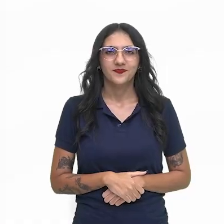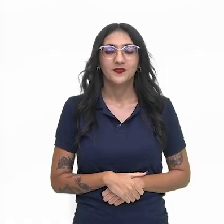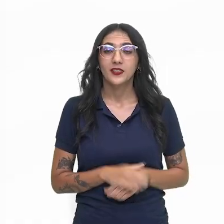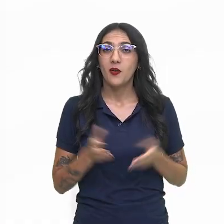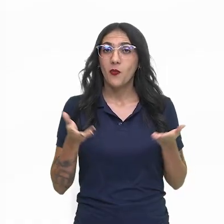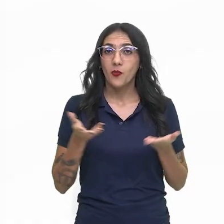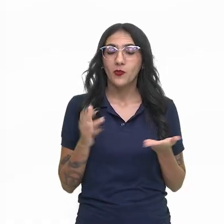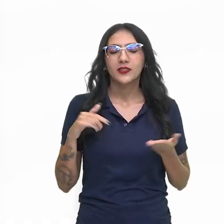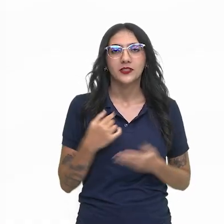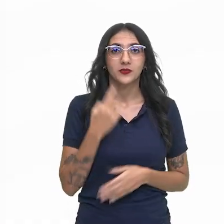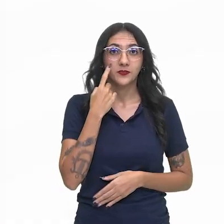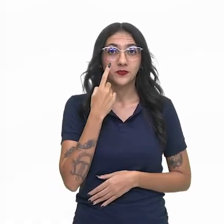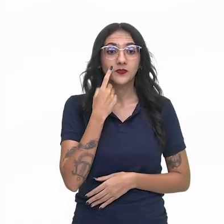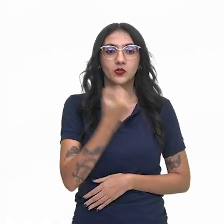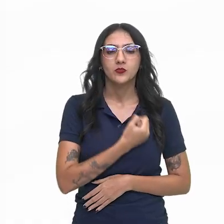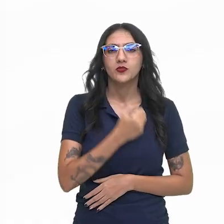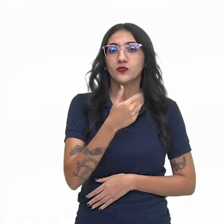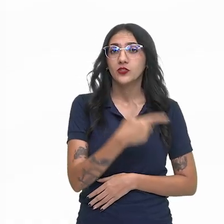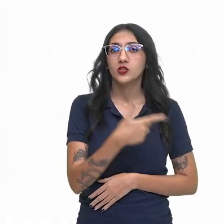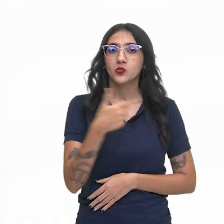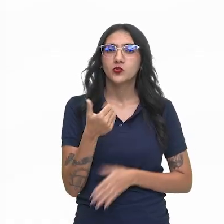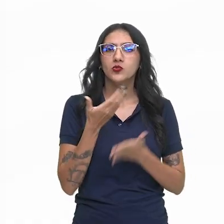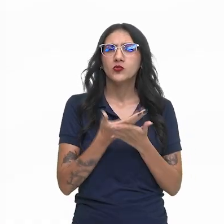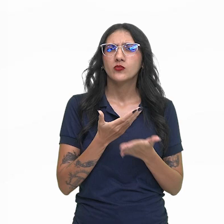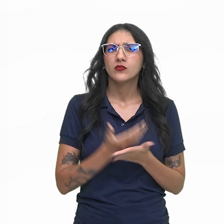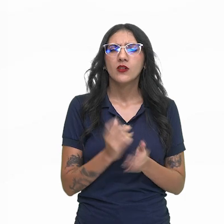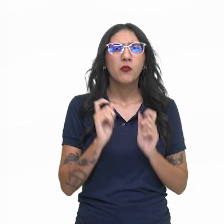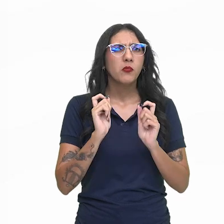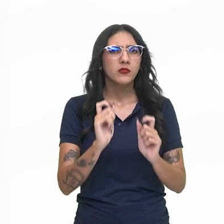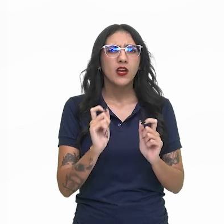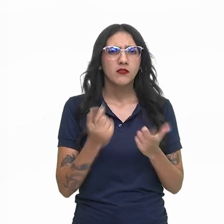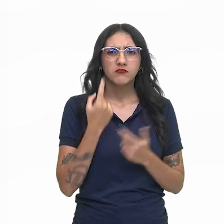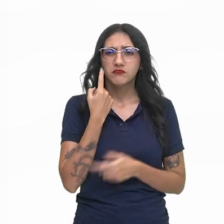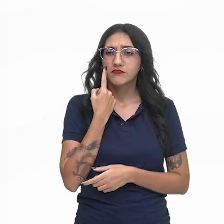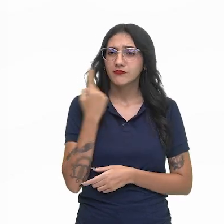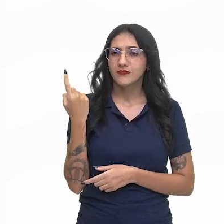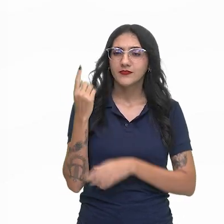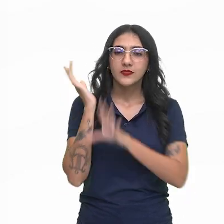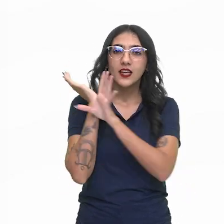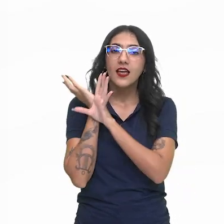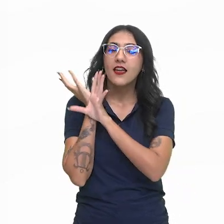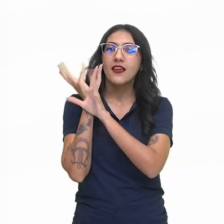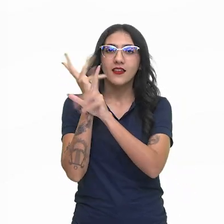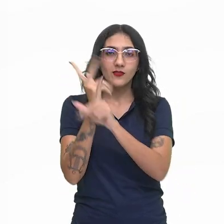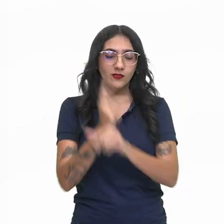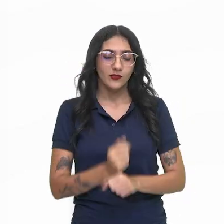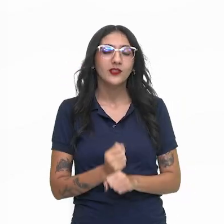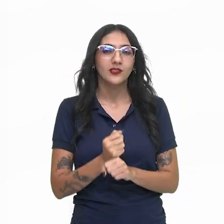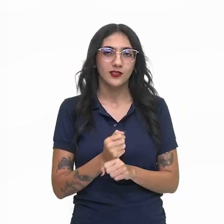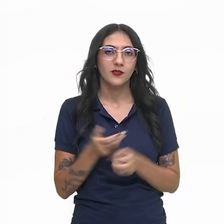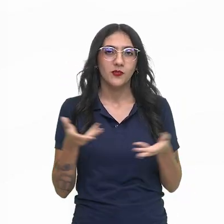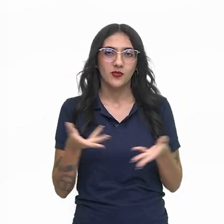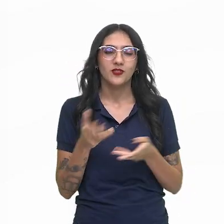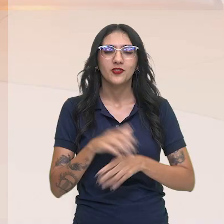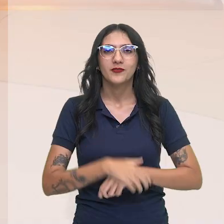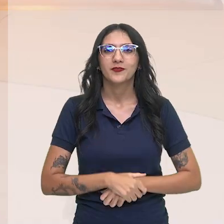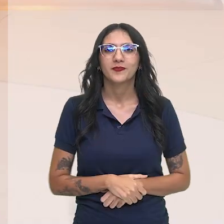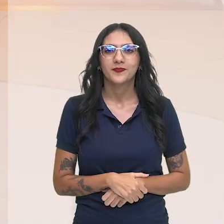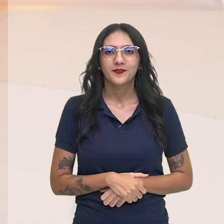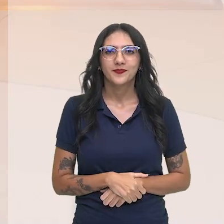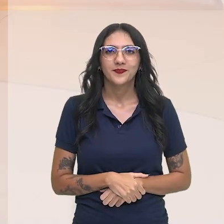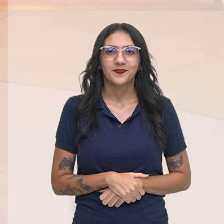Hoje nós vamos, na aula 21, vamos tratar da revisão e posteriormente a avaliação.